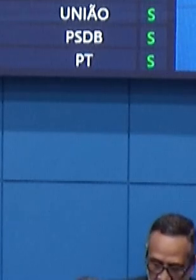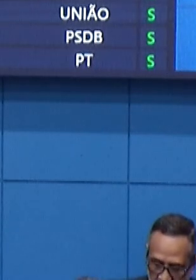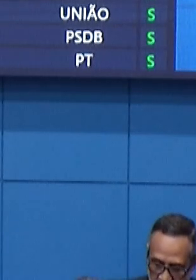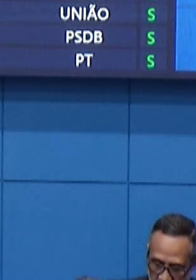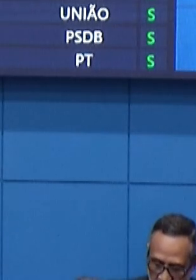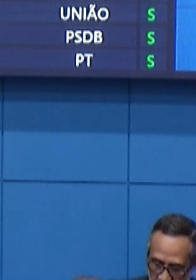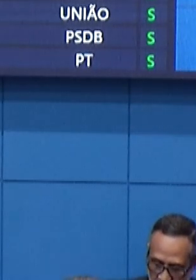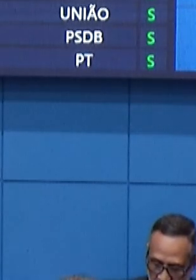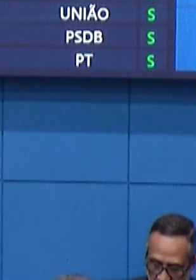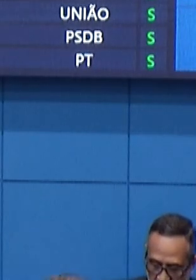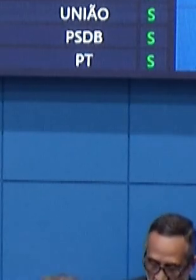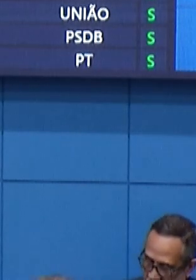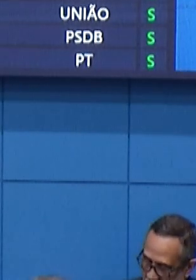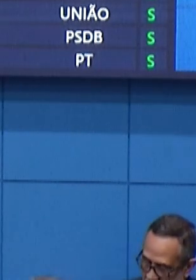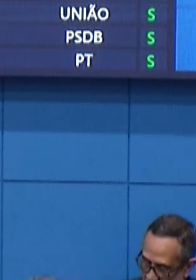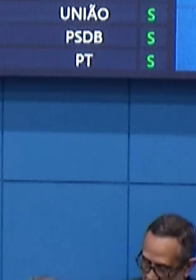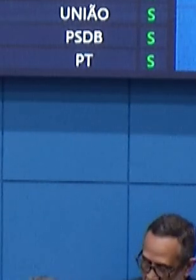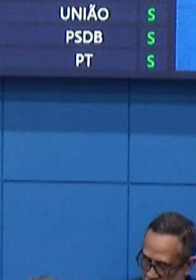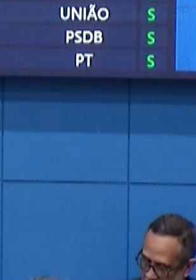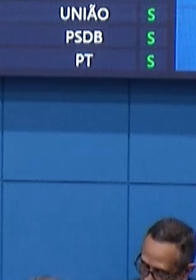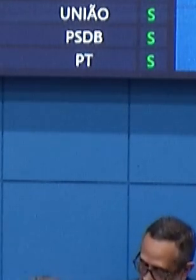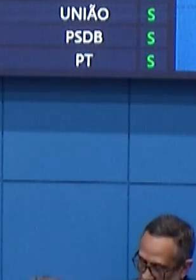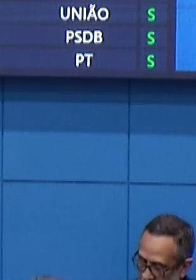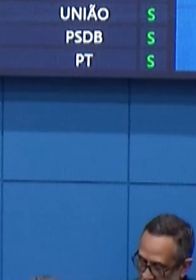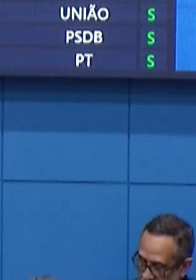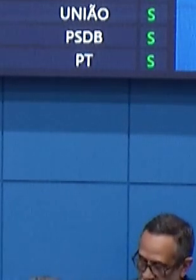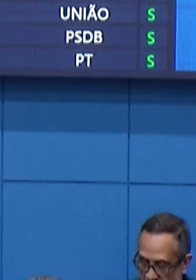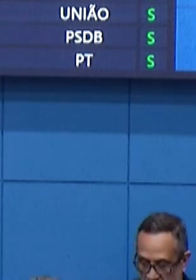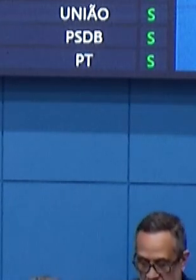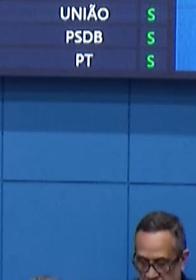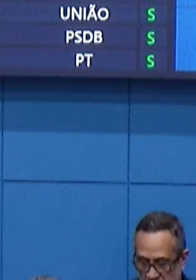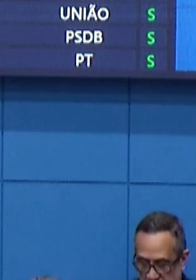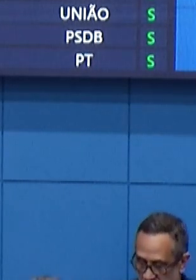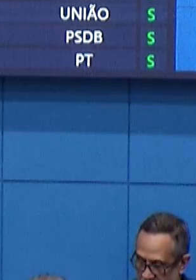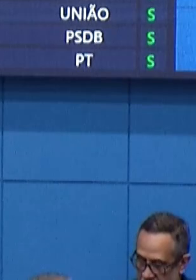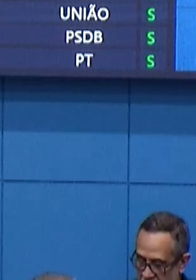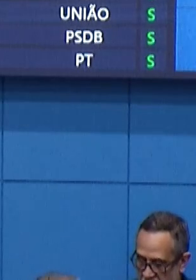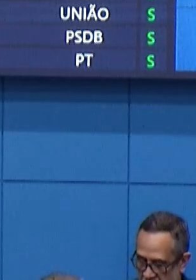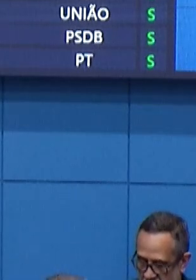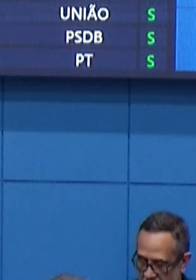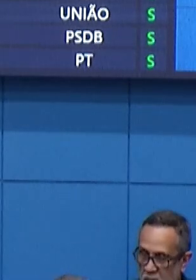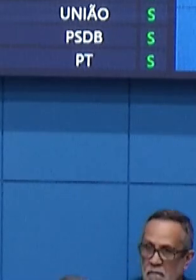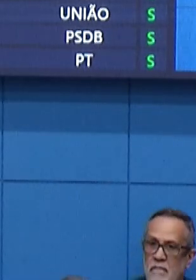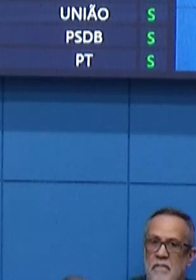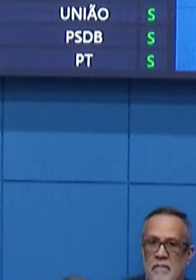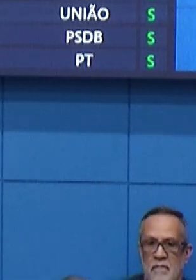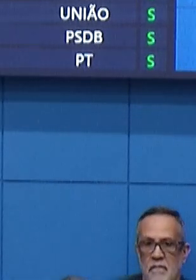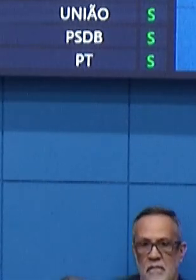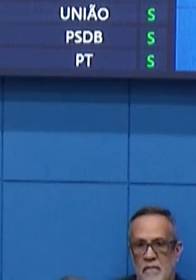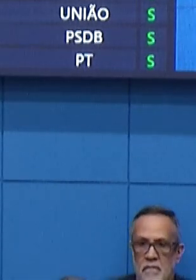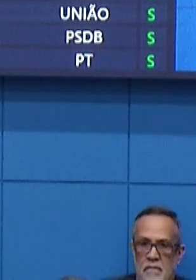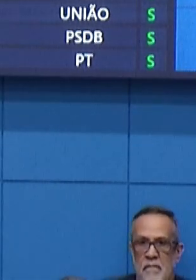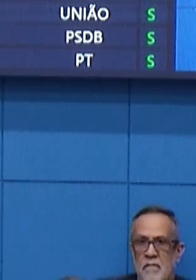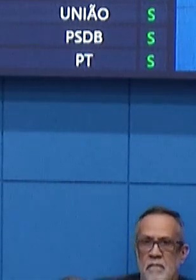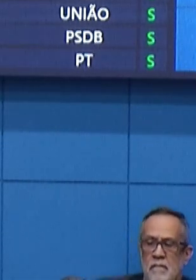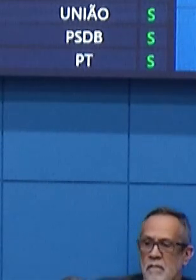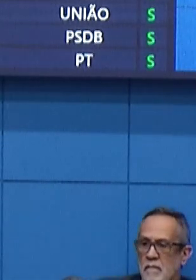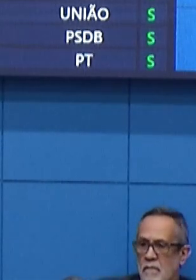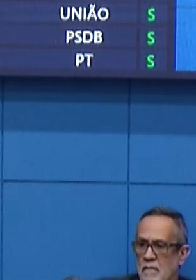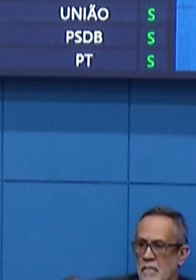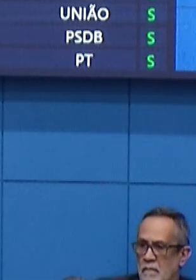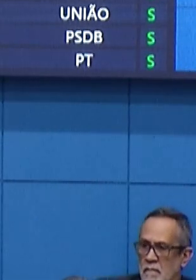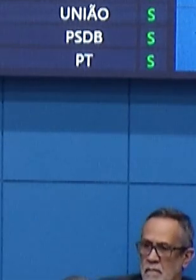podem transportar uma árvore daquele tamanho que quiser. Então, tem muitas histórias. E, de repente, a gente vai vendo o estado ficando